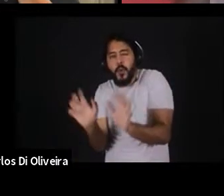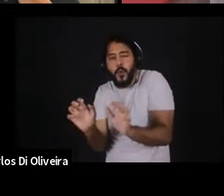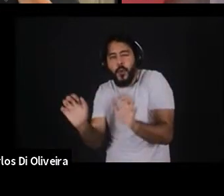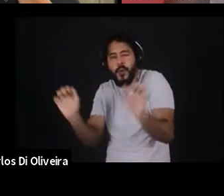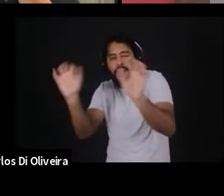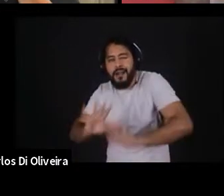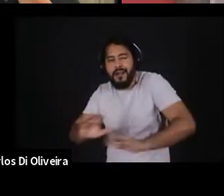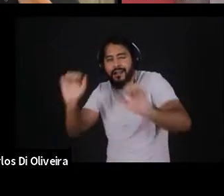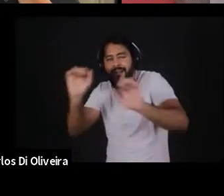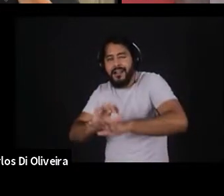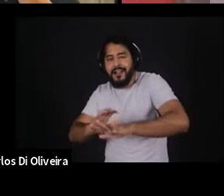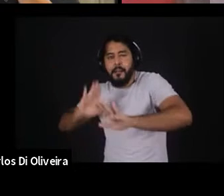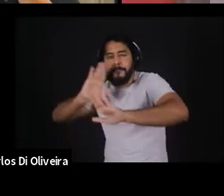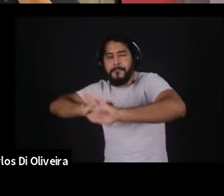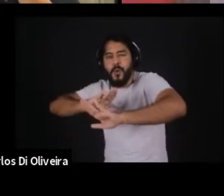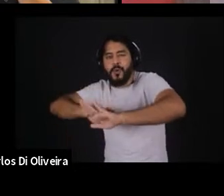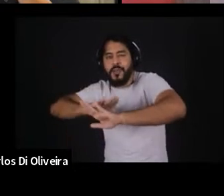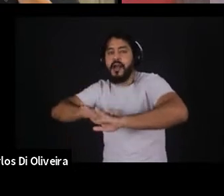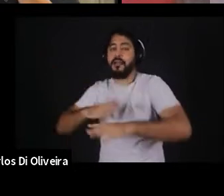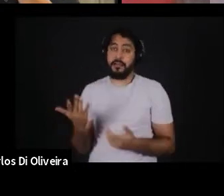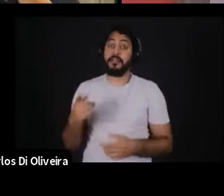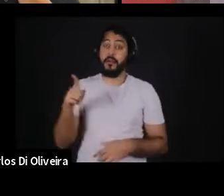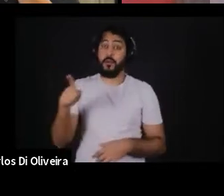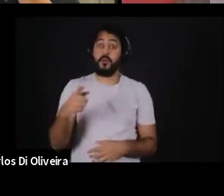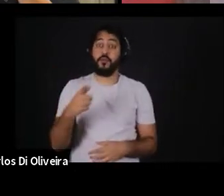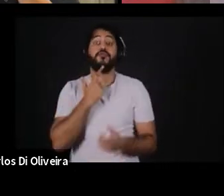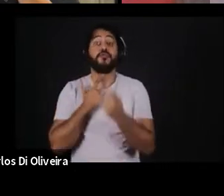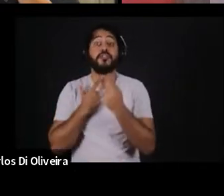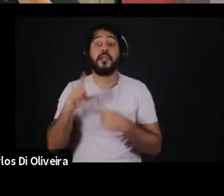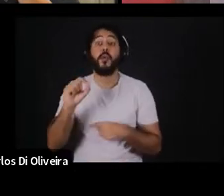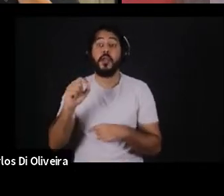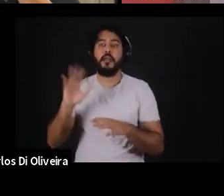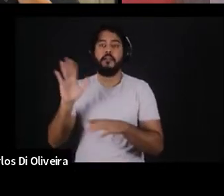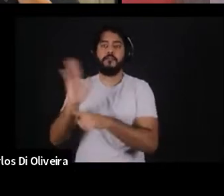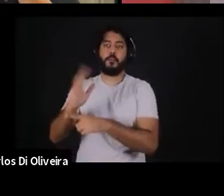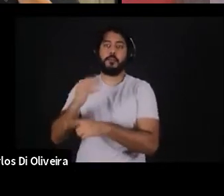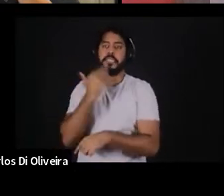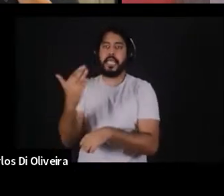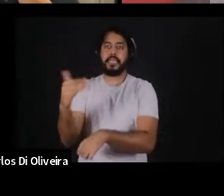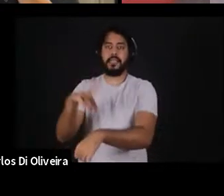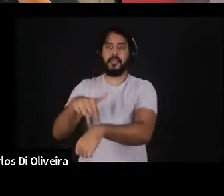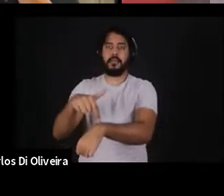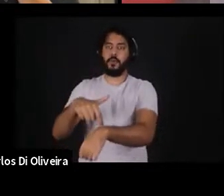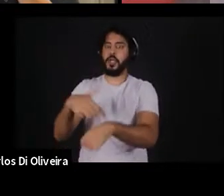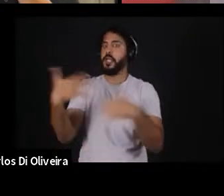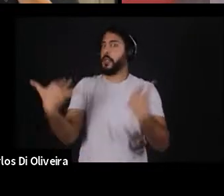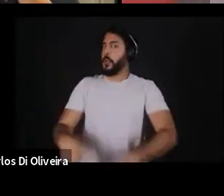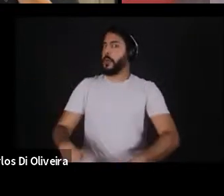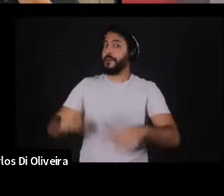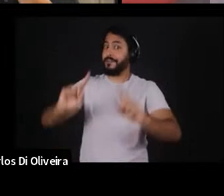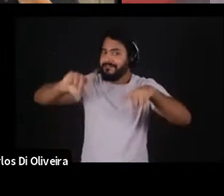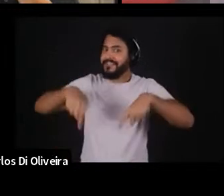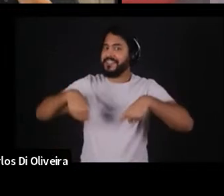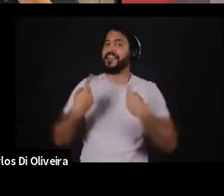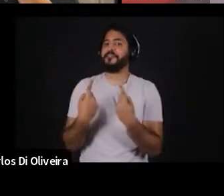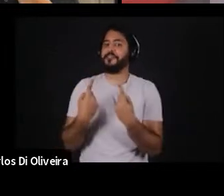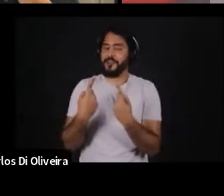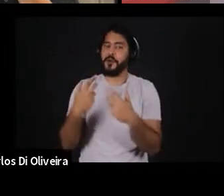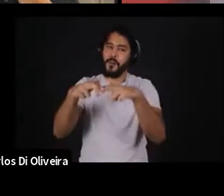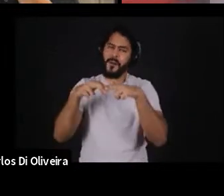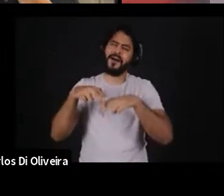desejo de pensar um filme sem tempo, assim. E era um desafio para a gente, porque o tempo